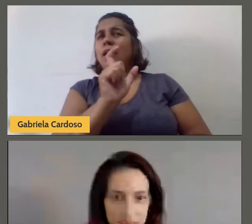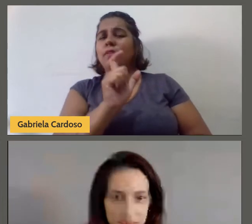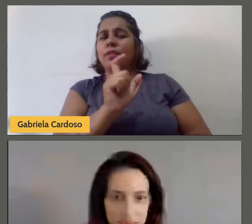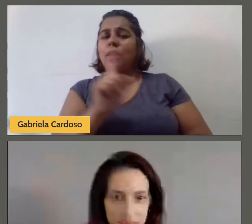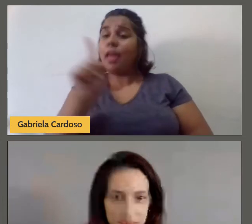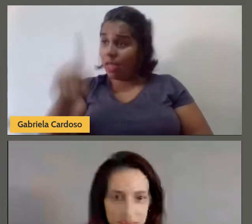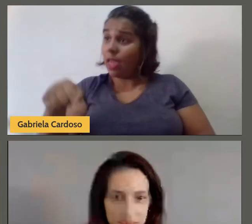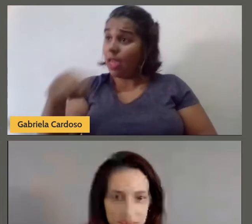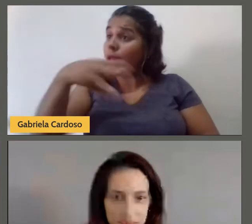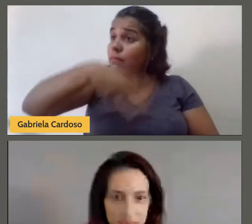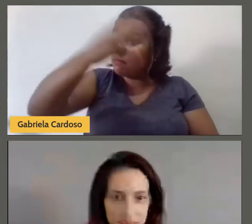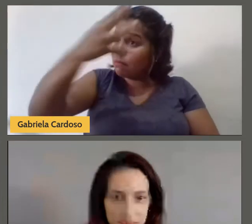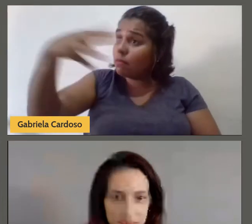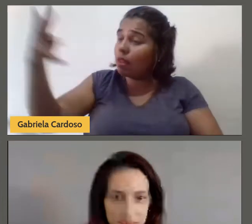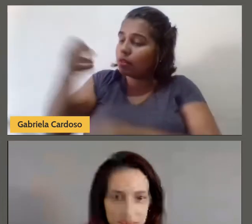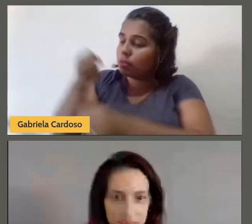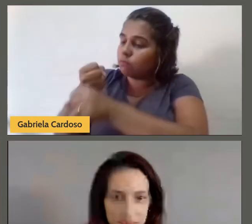forçada.